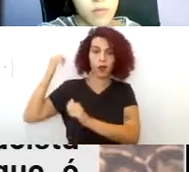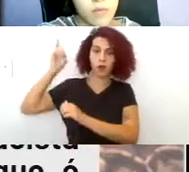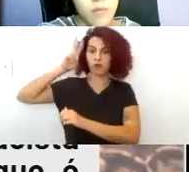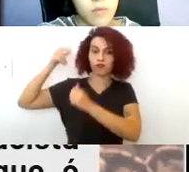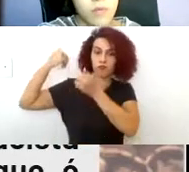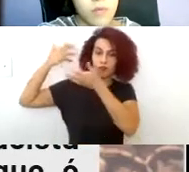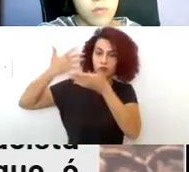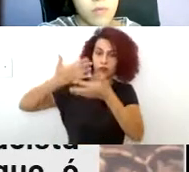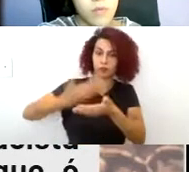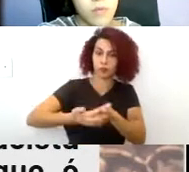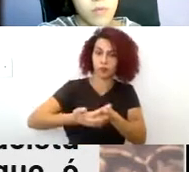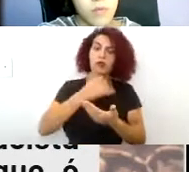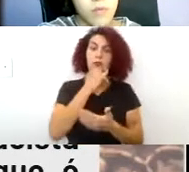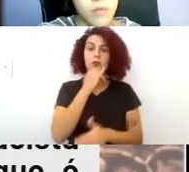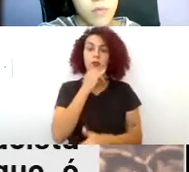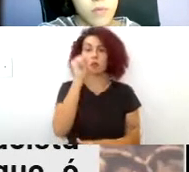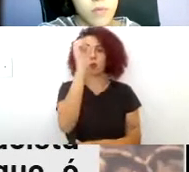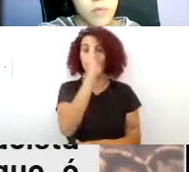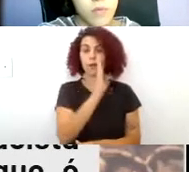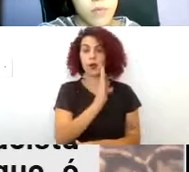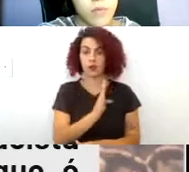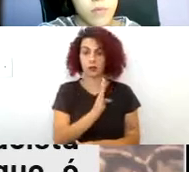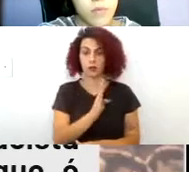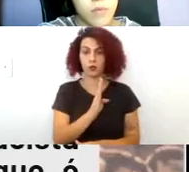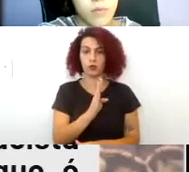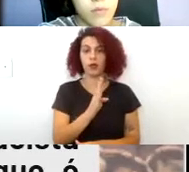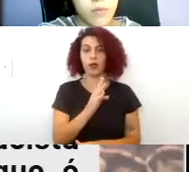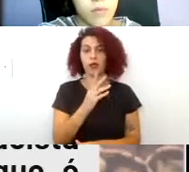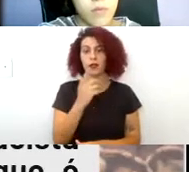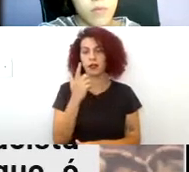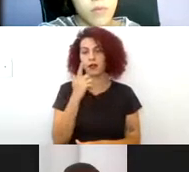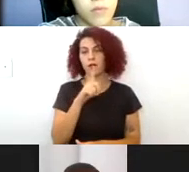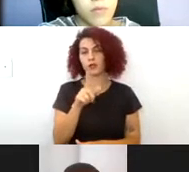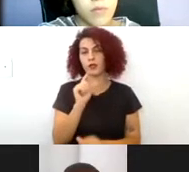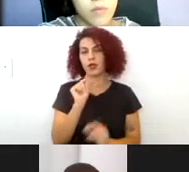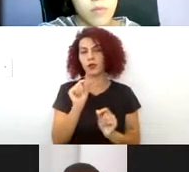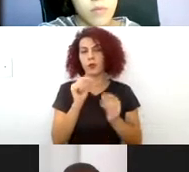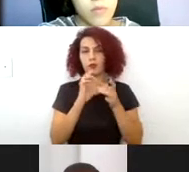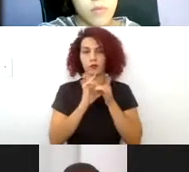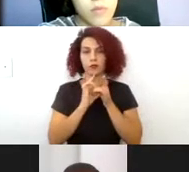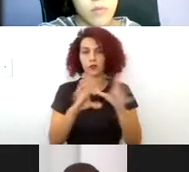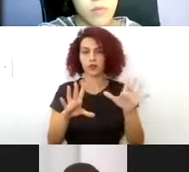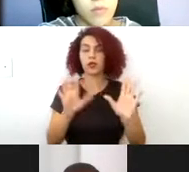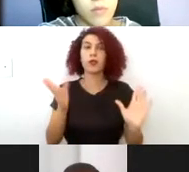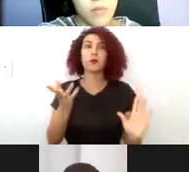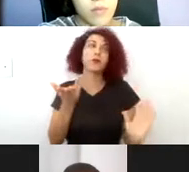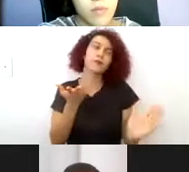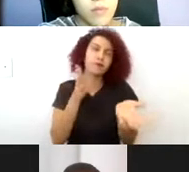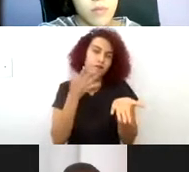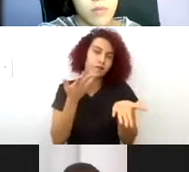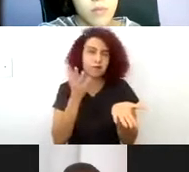quando o Brasil ele vai ser é declarado independente então acabamento temporalmente falando é